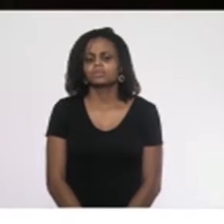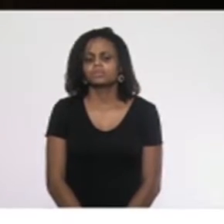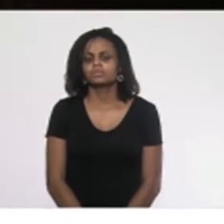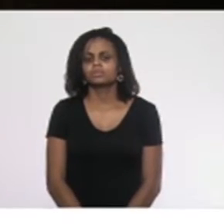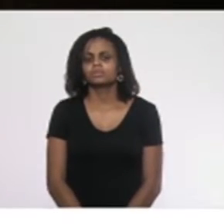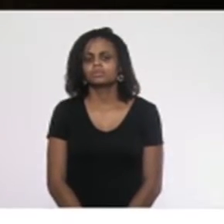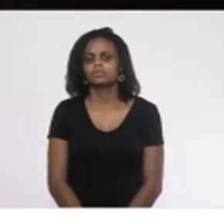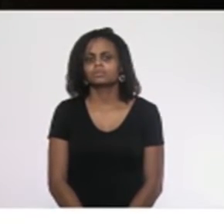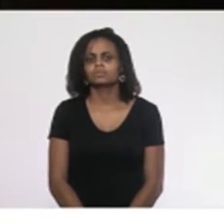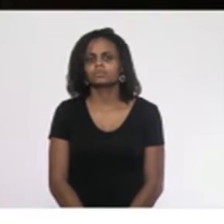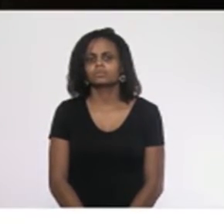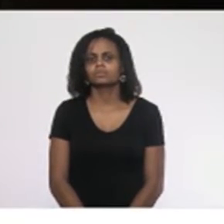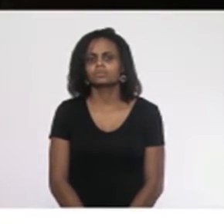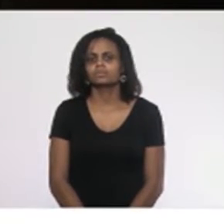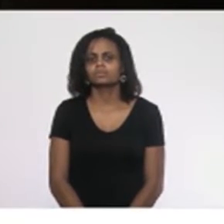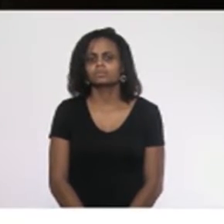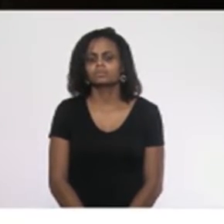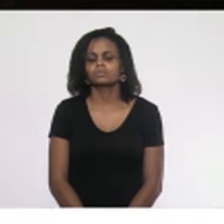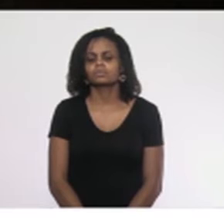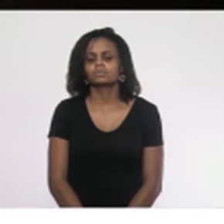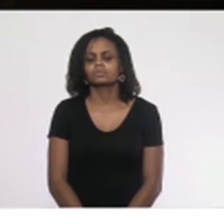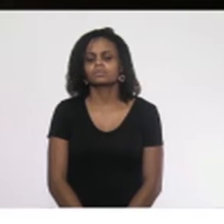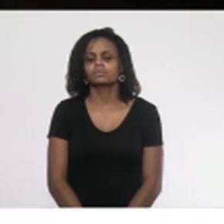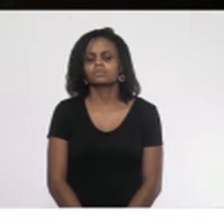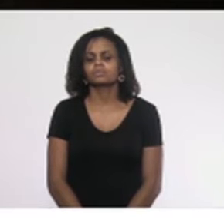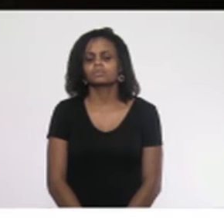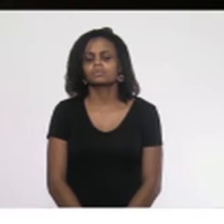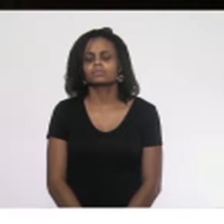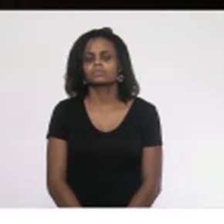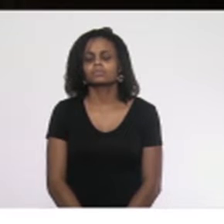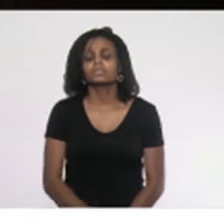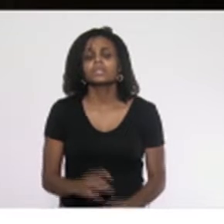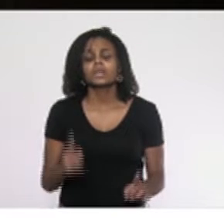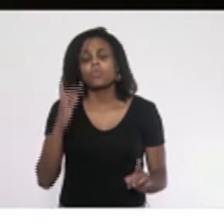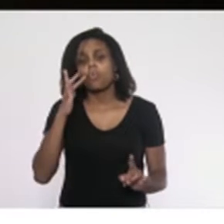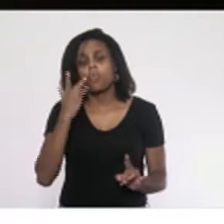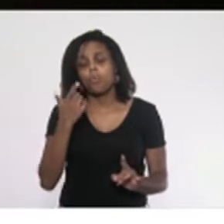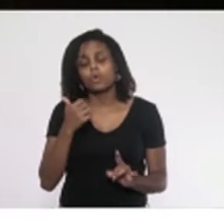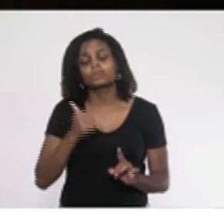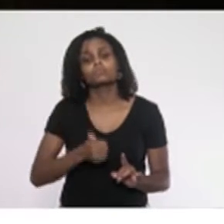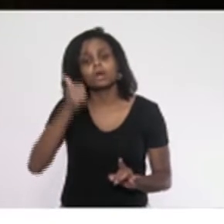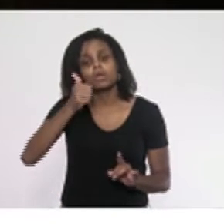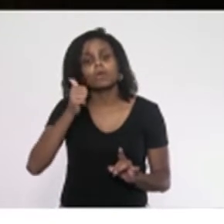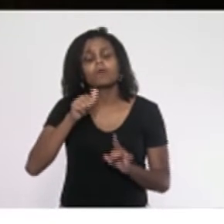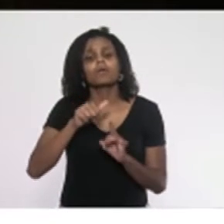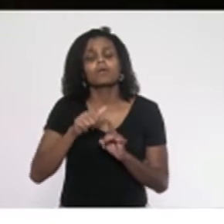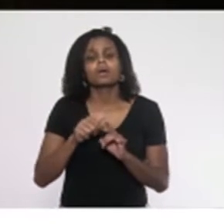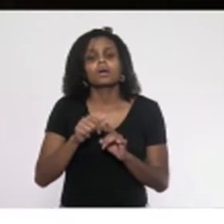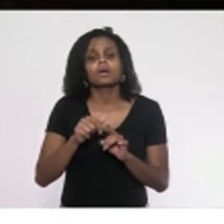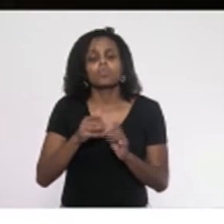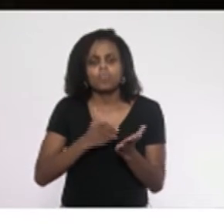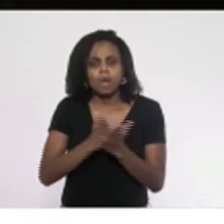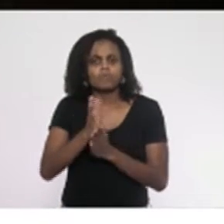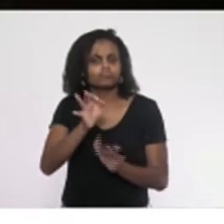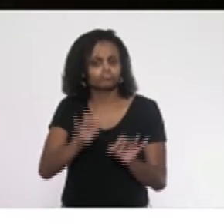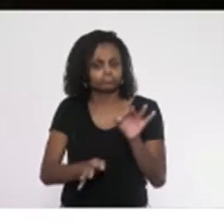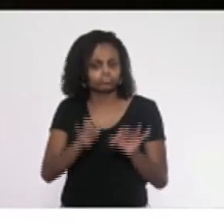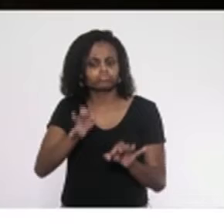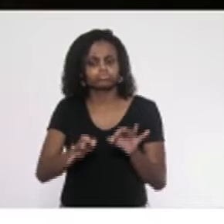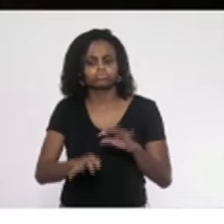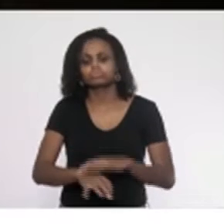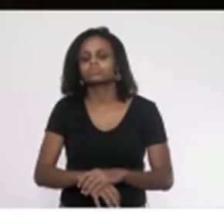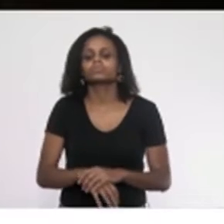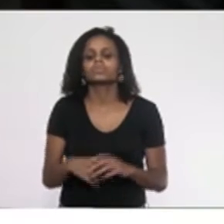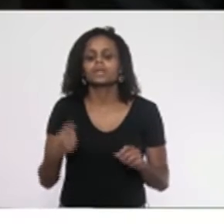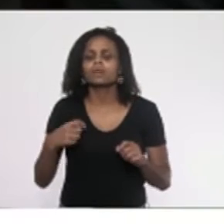na LDO. Salvo o melhor juízo, não considero o caminho jurídico adequado, sendo muito tecnicista.